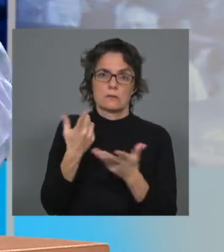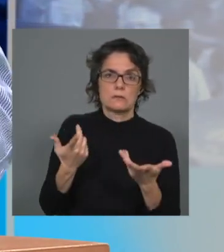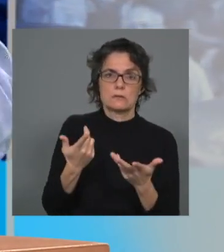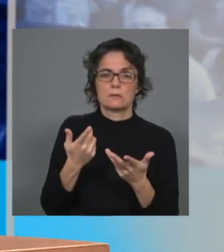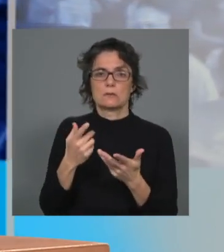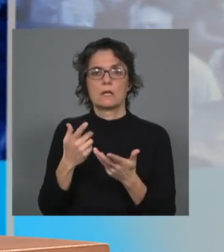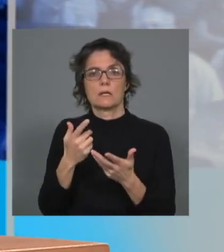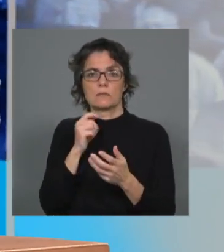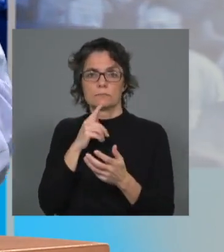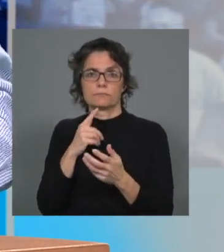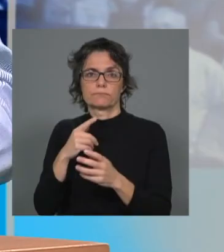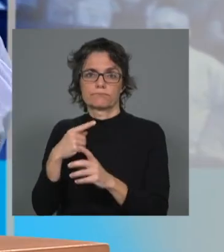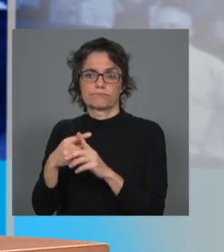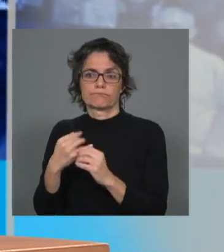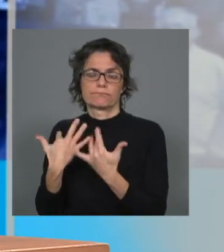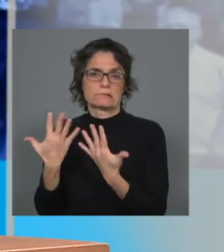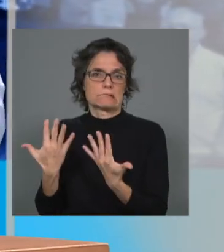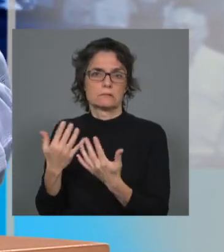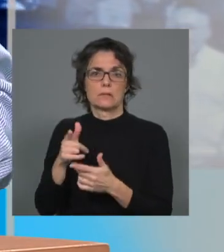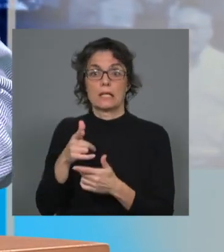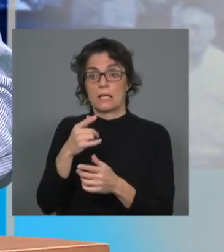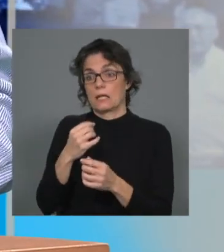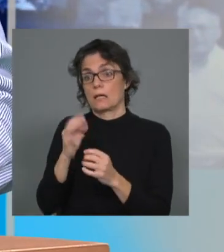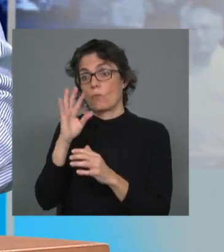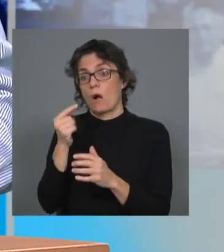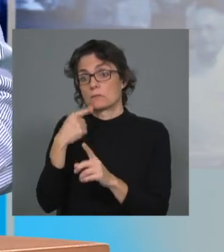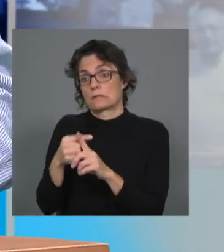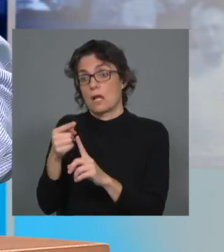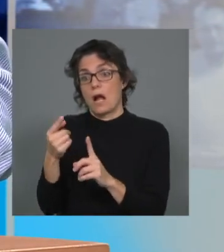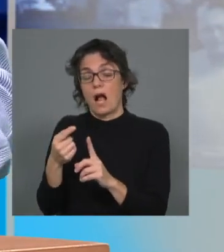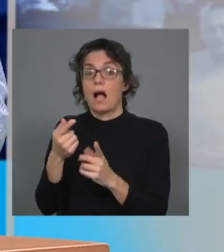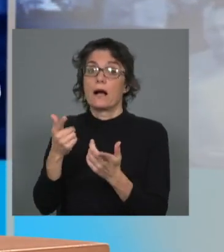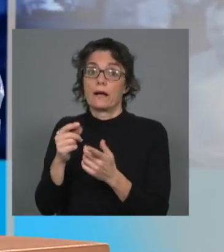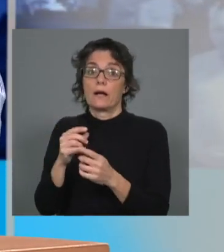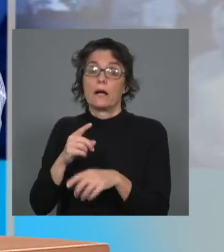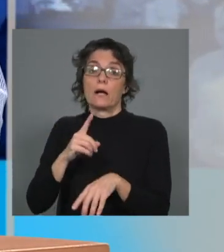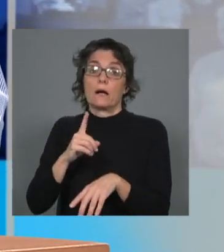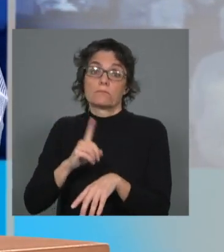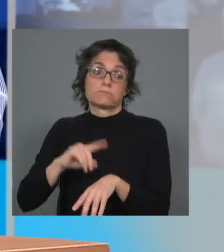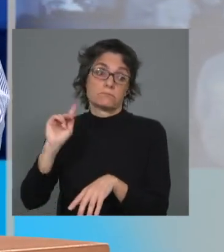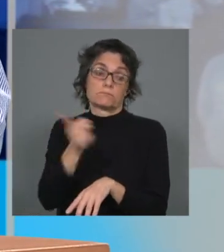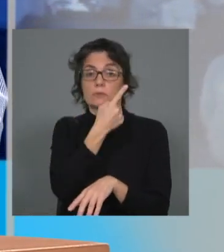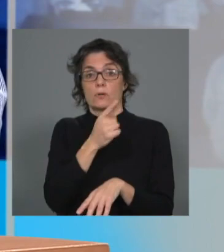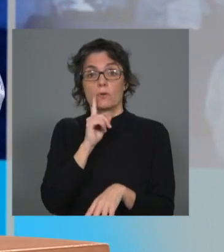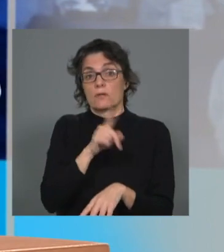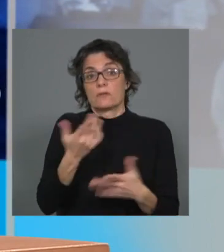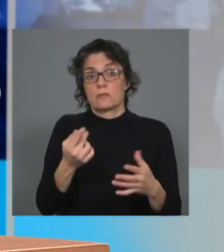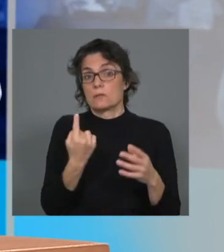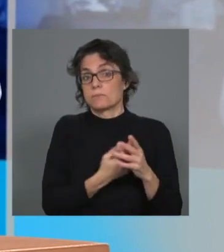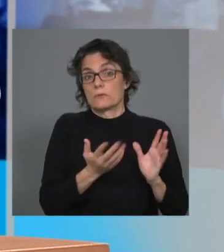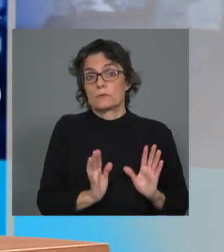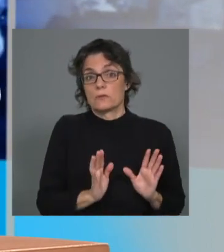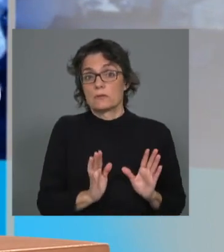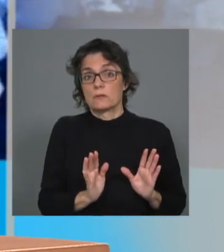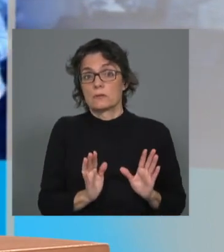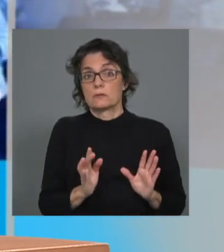à identificação de casos positivos, e esses casos positivos, pois, têm de entrar em isolamento com as consequências que daí decorrem,